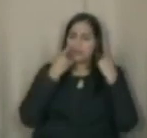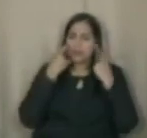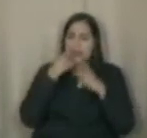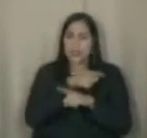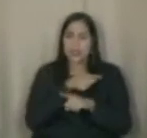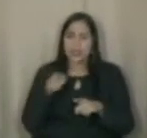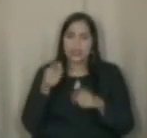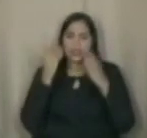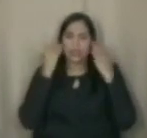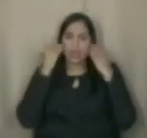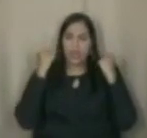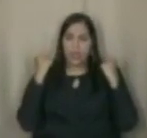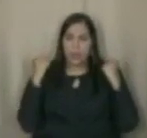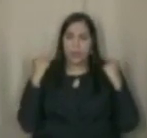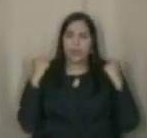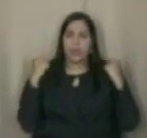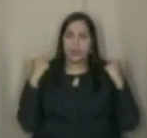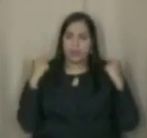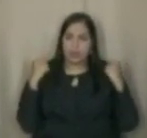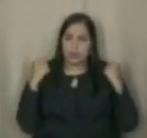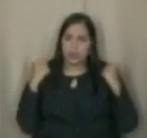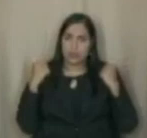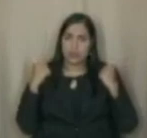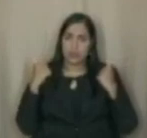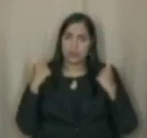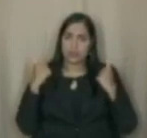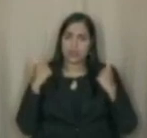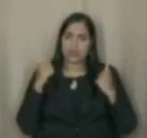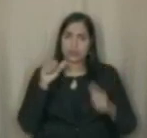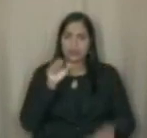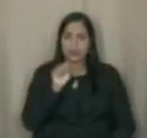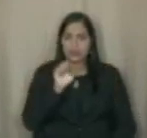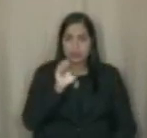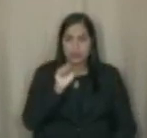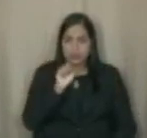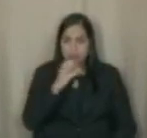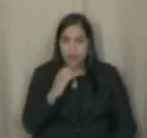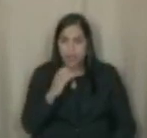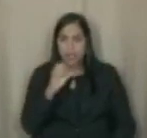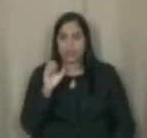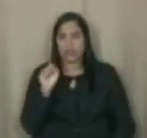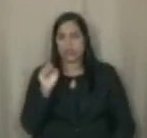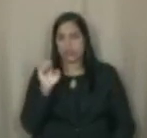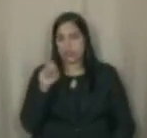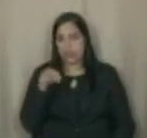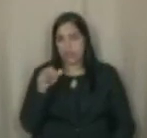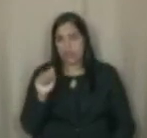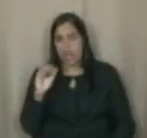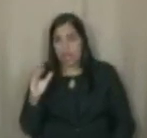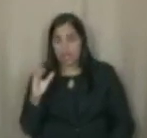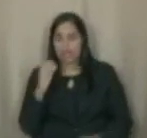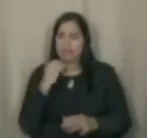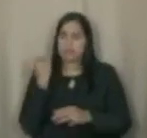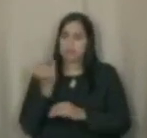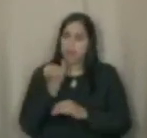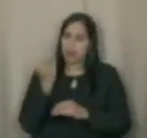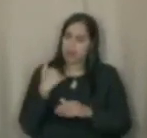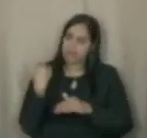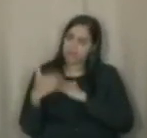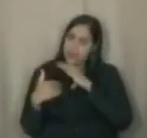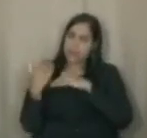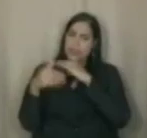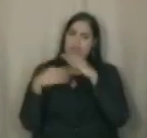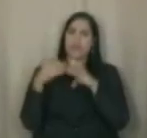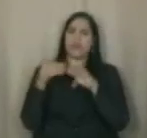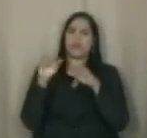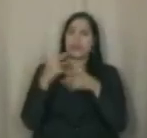quem nos acompanha sabem do quanto o SESC e o SENAC são fundamentais para o desenvolvimento da nossa cidade, do